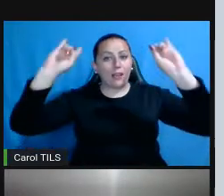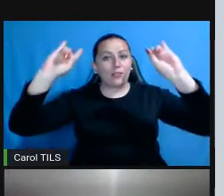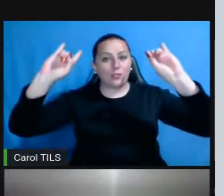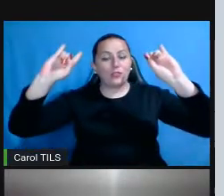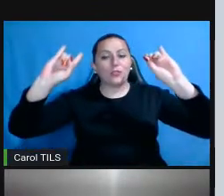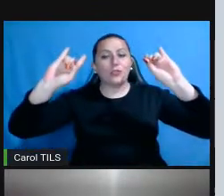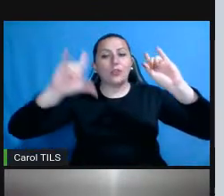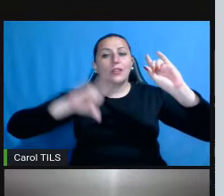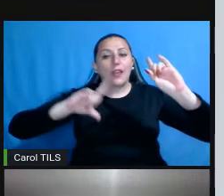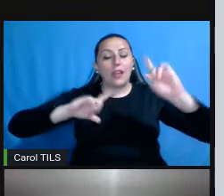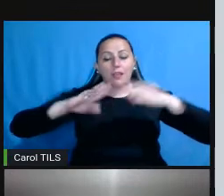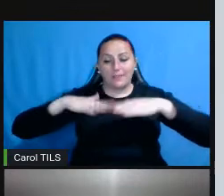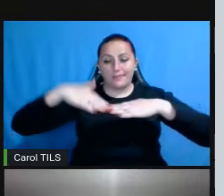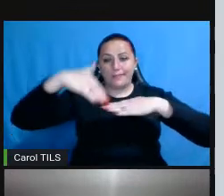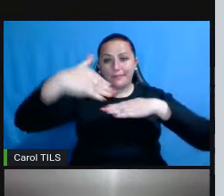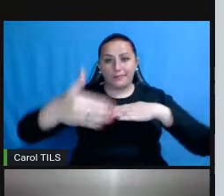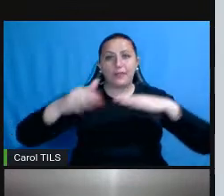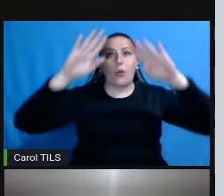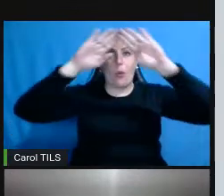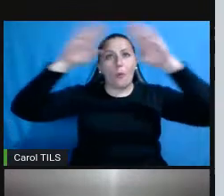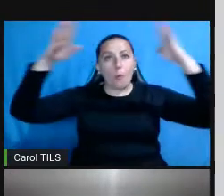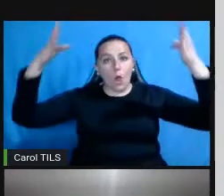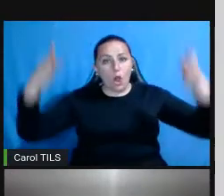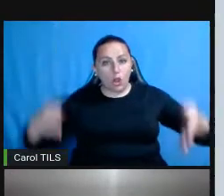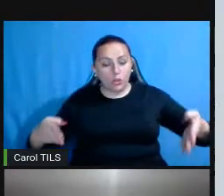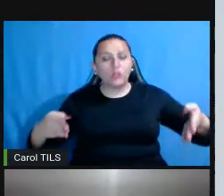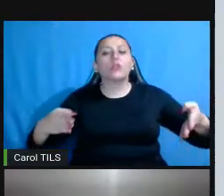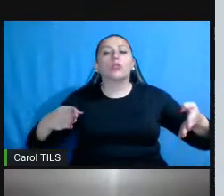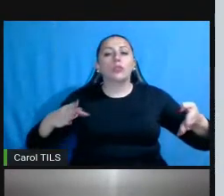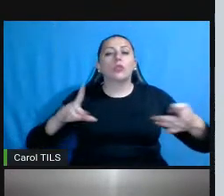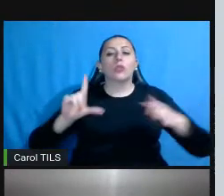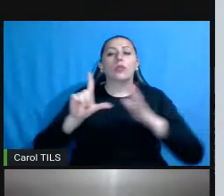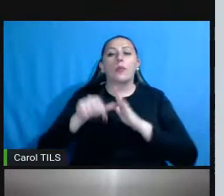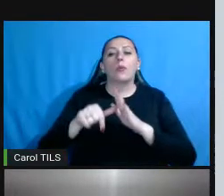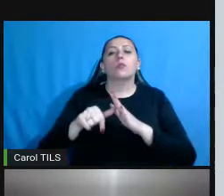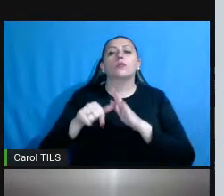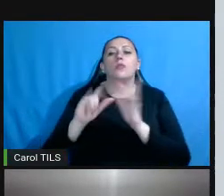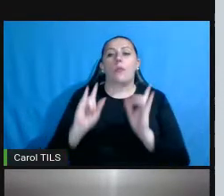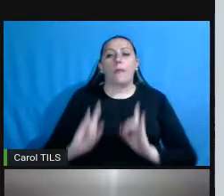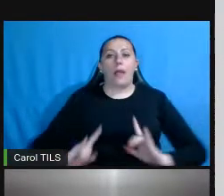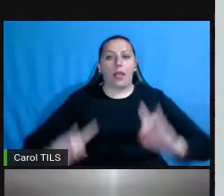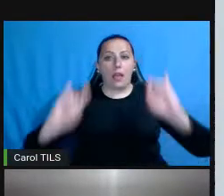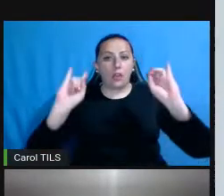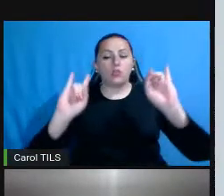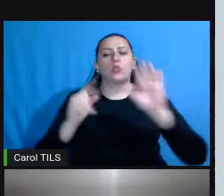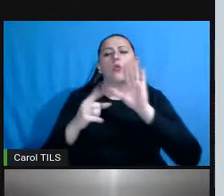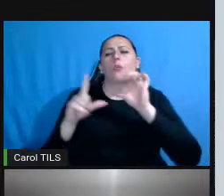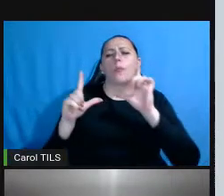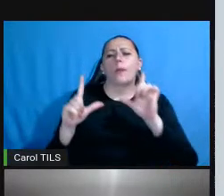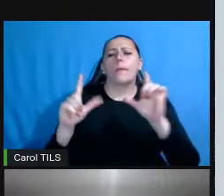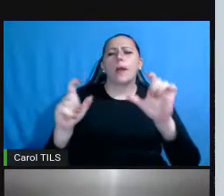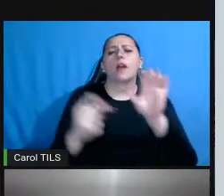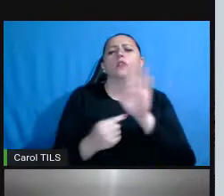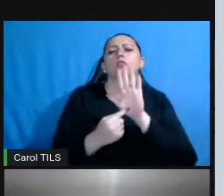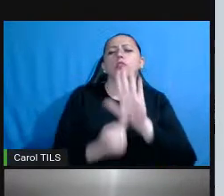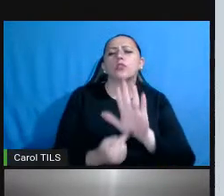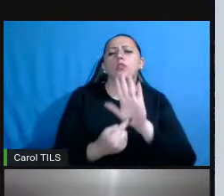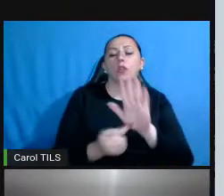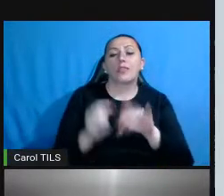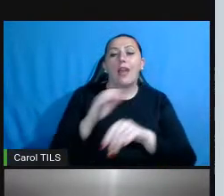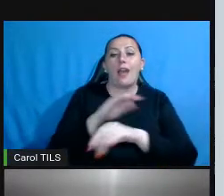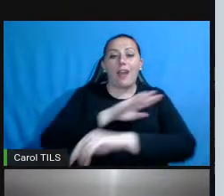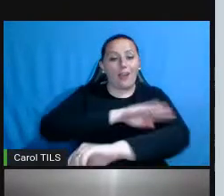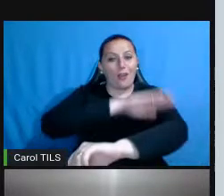tem o nosso prédio único aí da instituição. Né? Então, uma imagem, e aqui a nossa